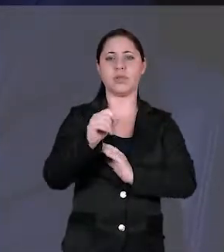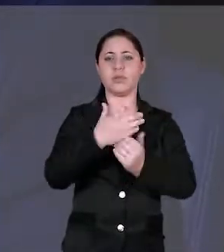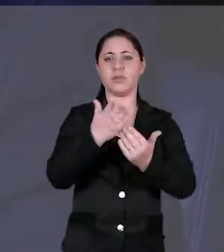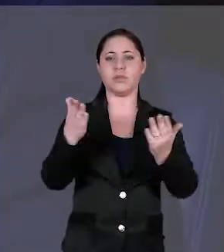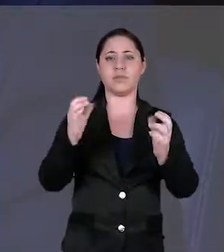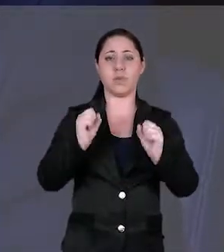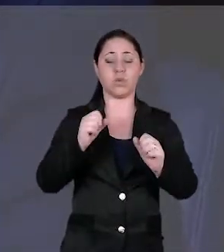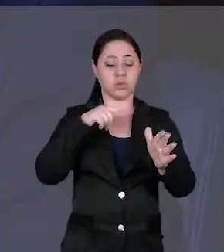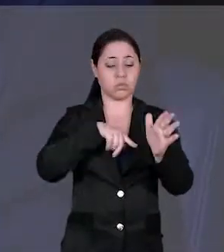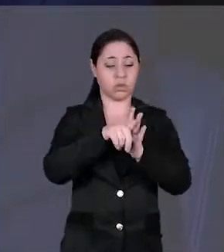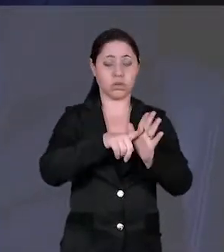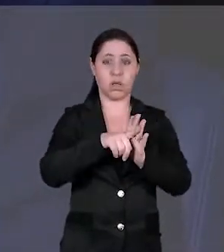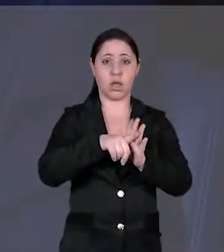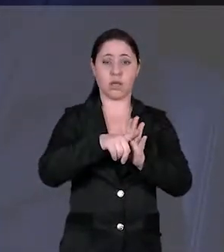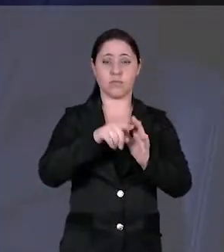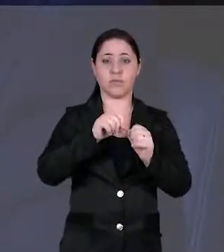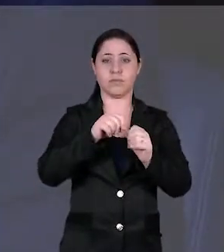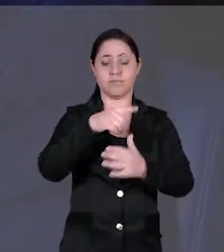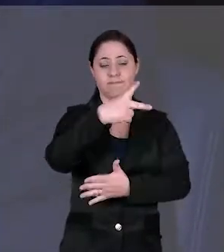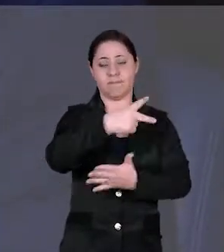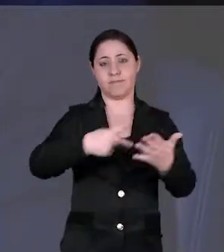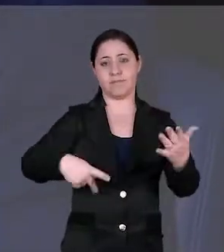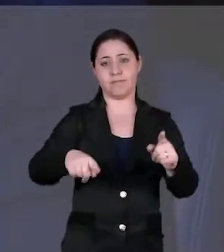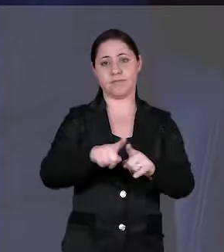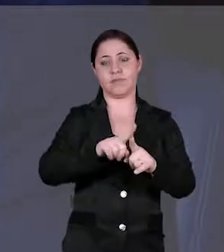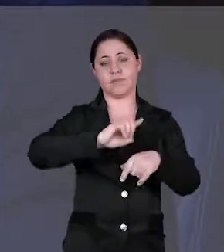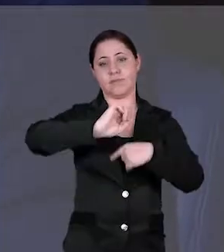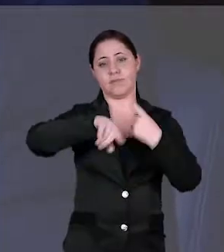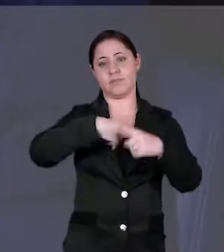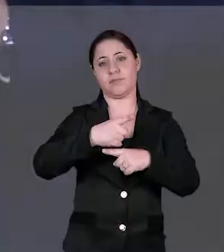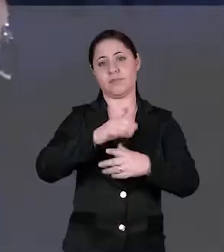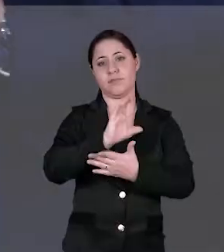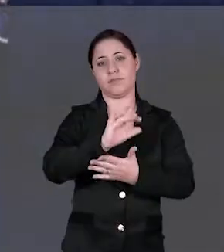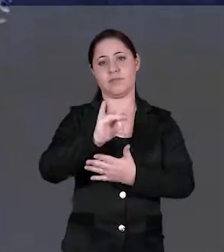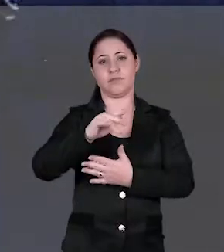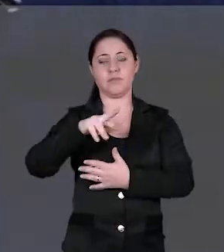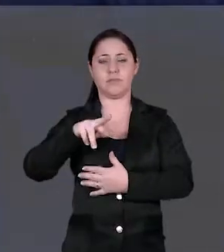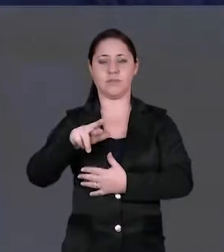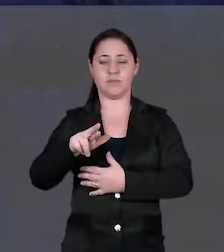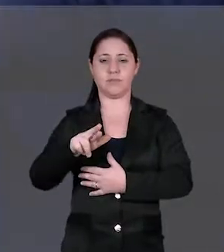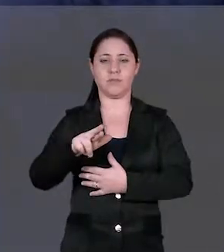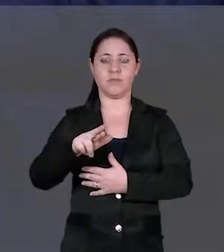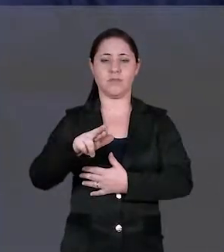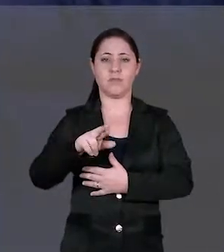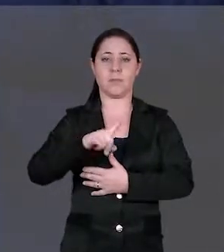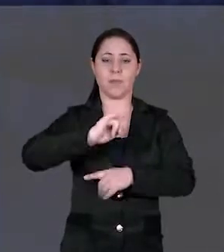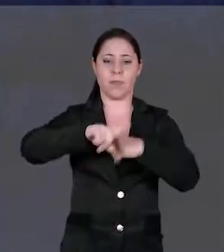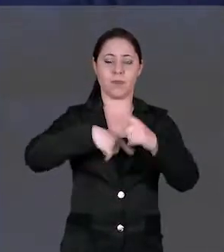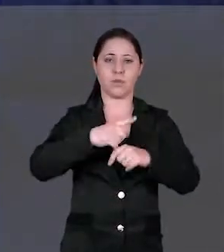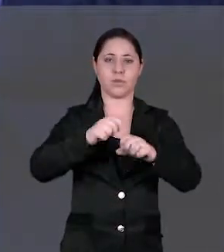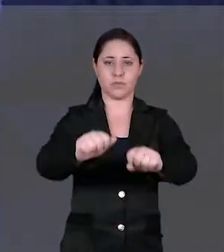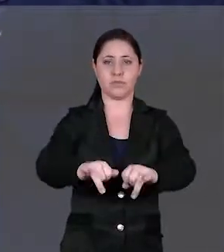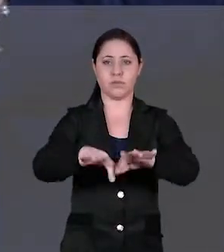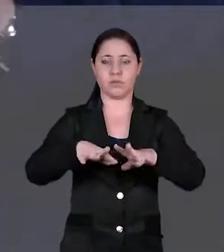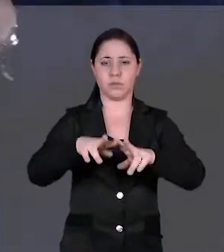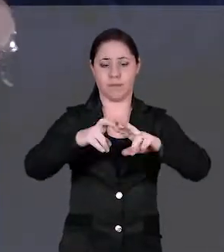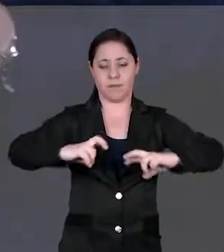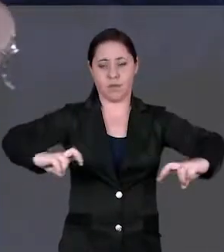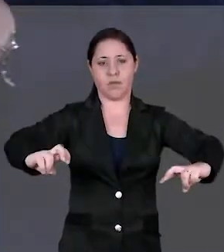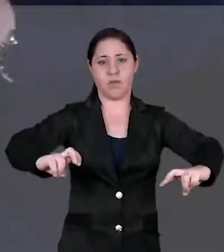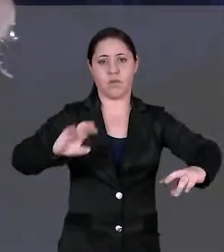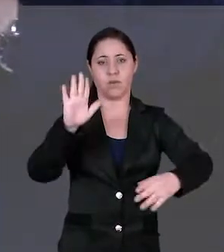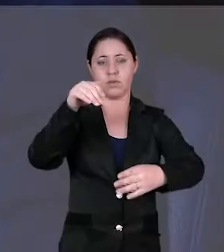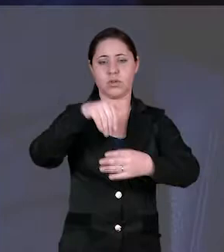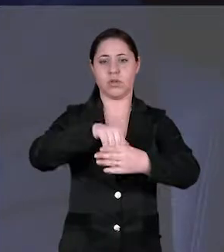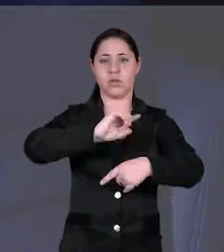projeto, para que a gente possa analisar, possa emitir o parecer e então ele dá sequência. Passando pela Comissão de Constituição e Justiça, ele então vai para